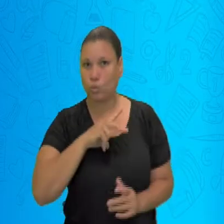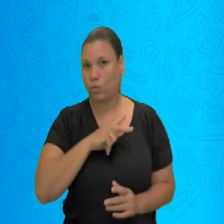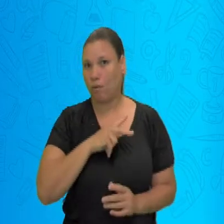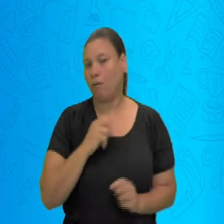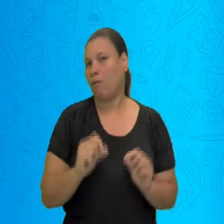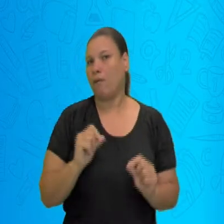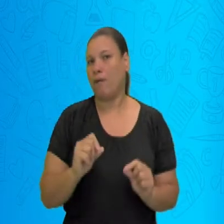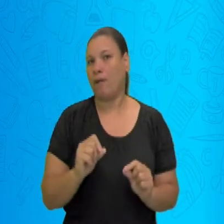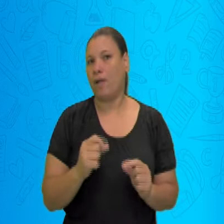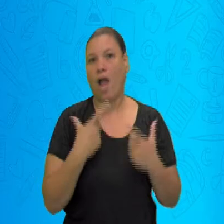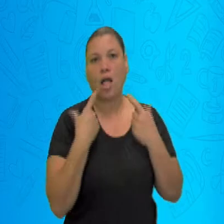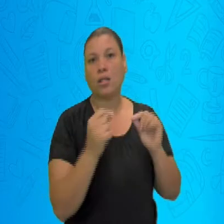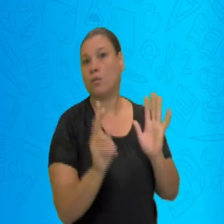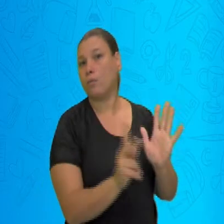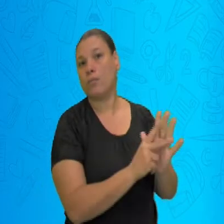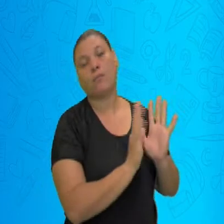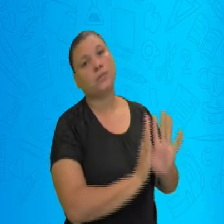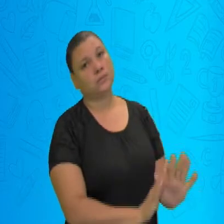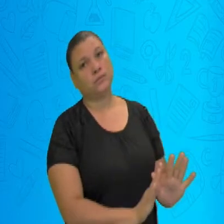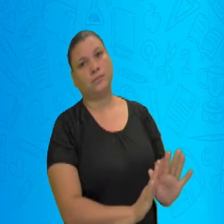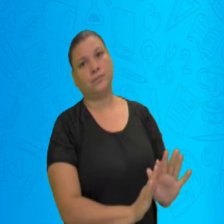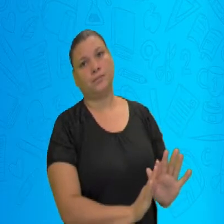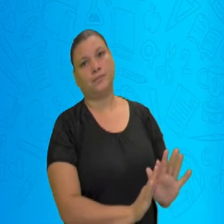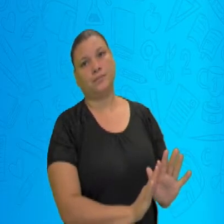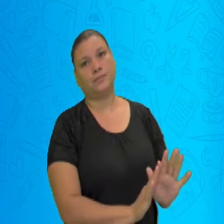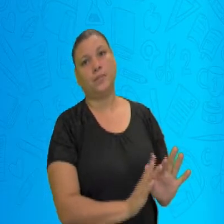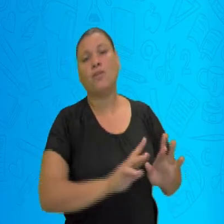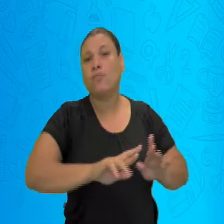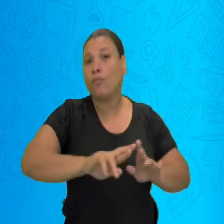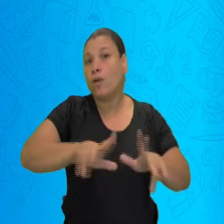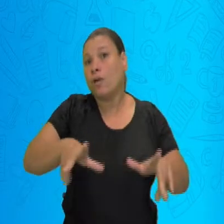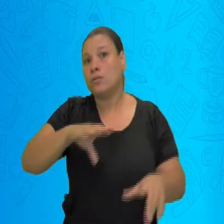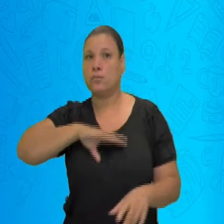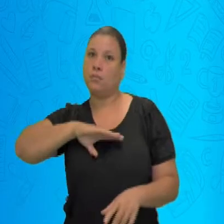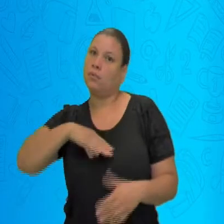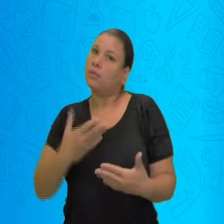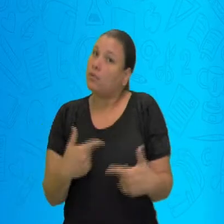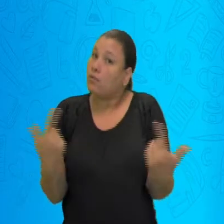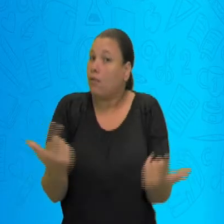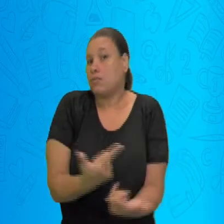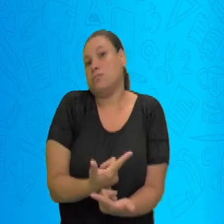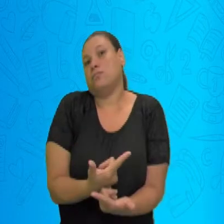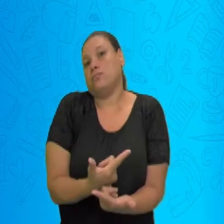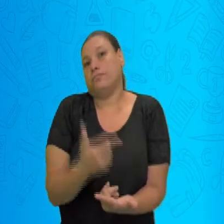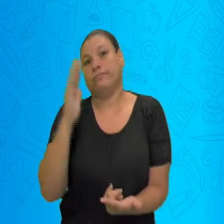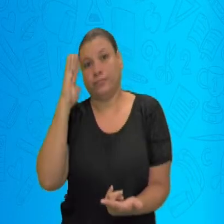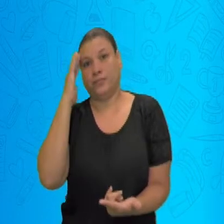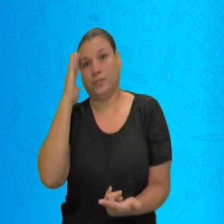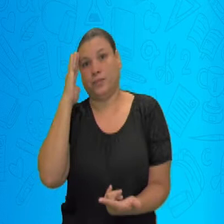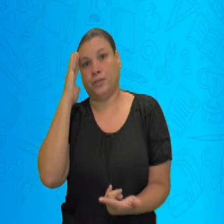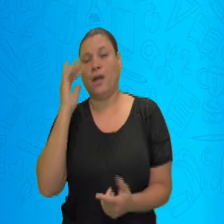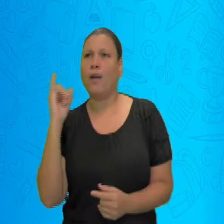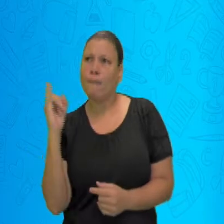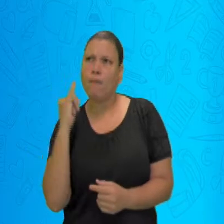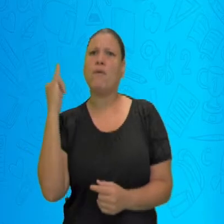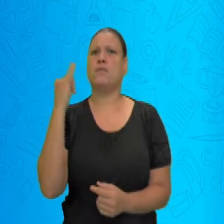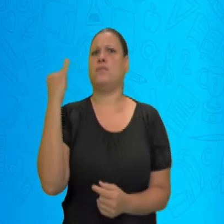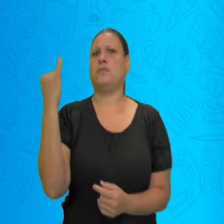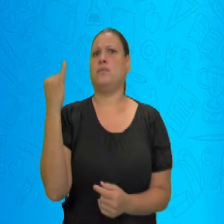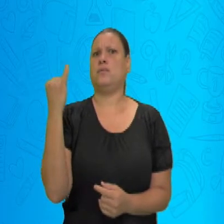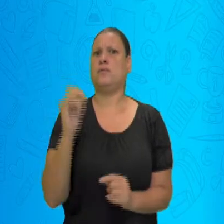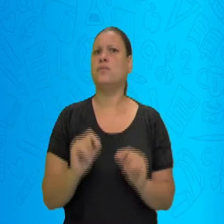português. E é importante isso. Por que, Eliane? Dessas